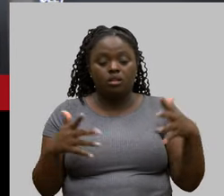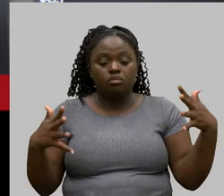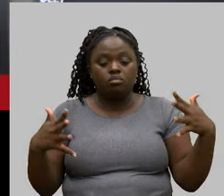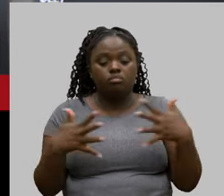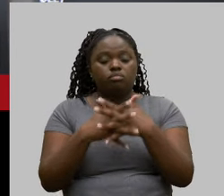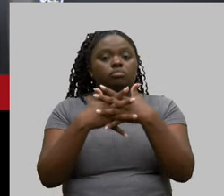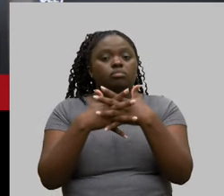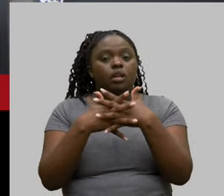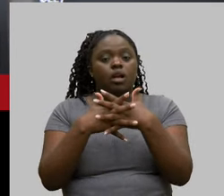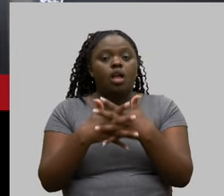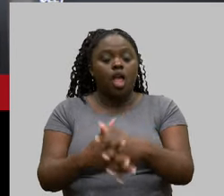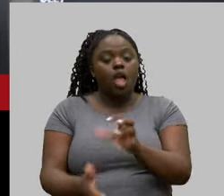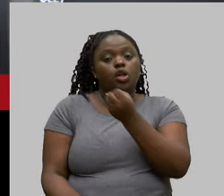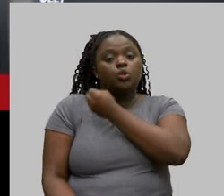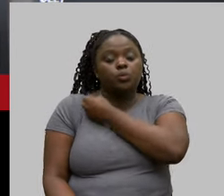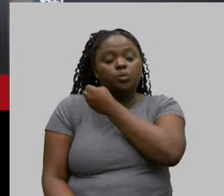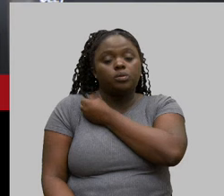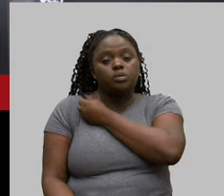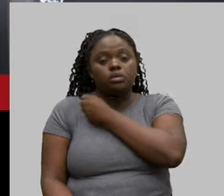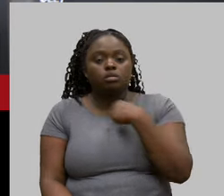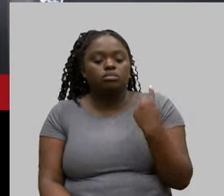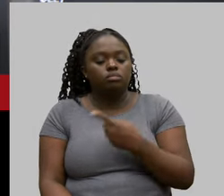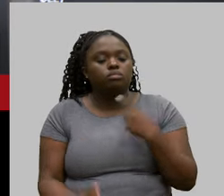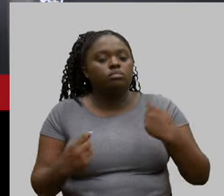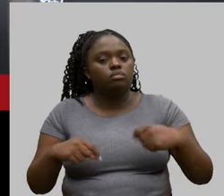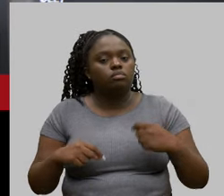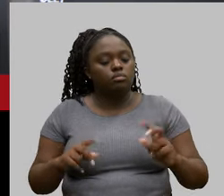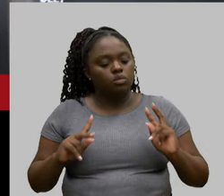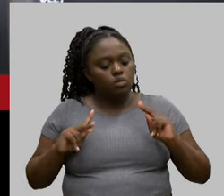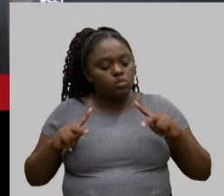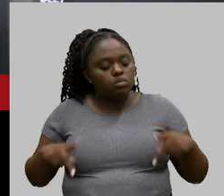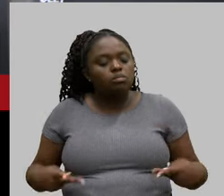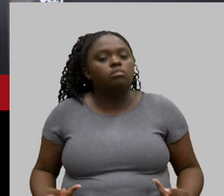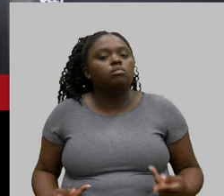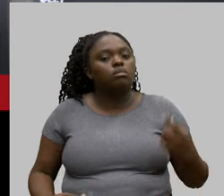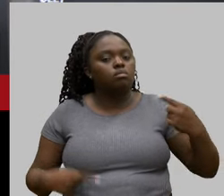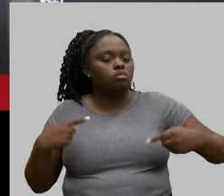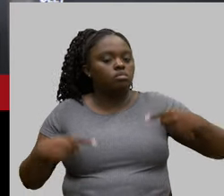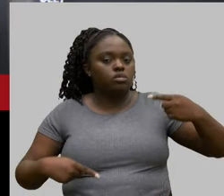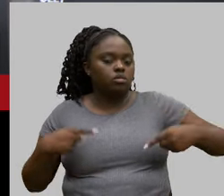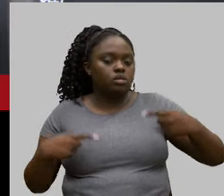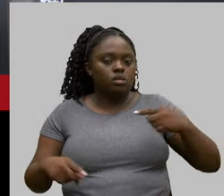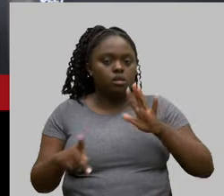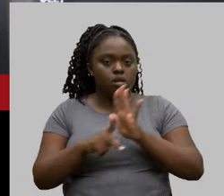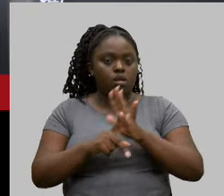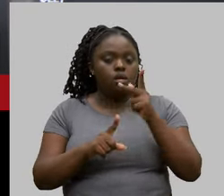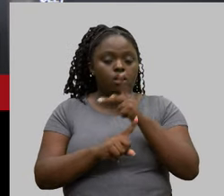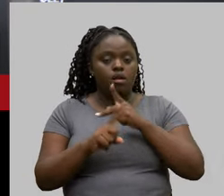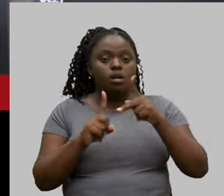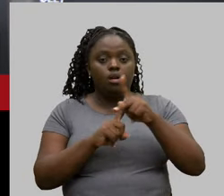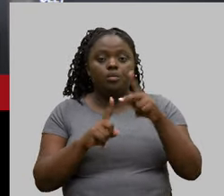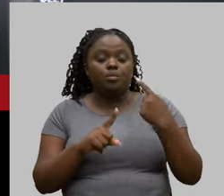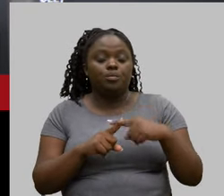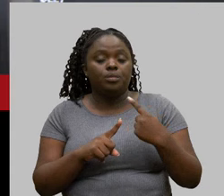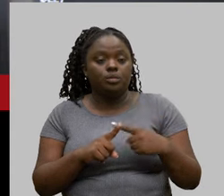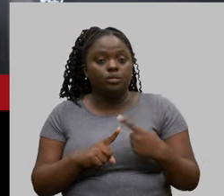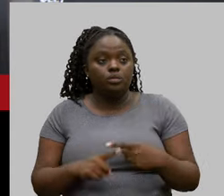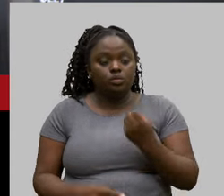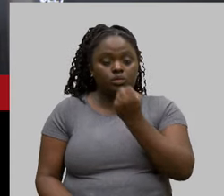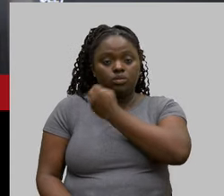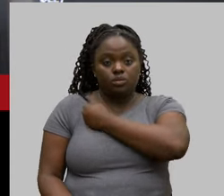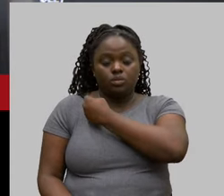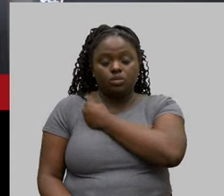e nós precisamos eh humanizar um pouquinho essa discussão de previdência sabe porque e números são